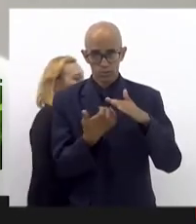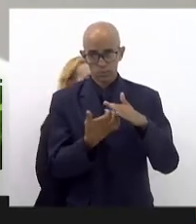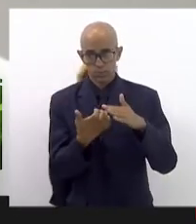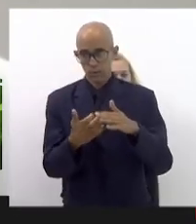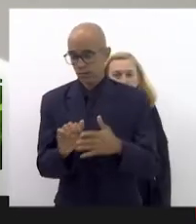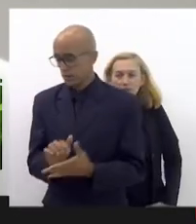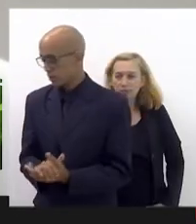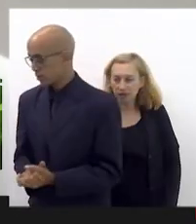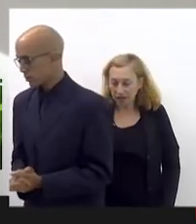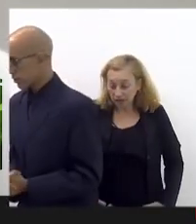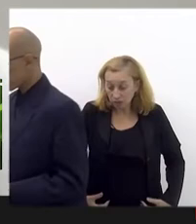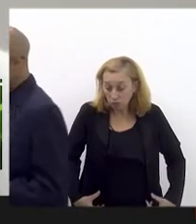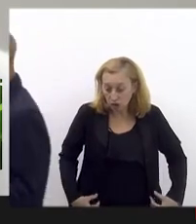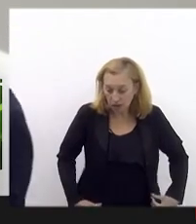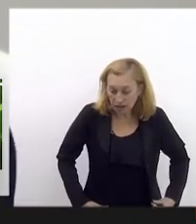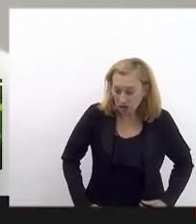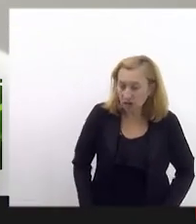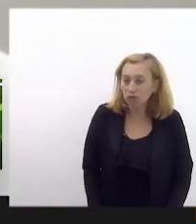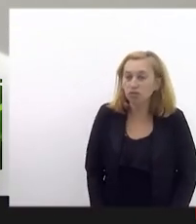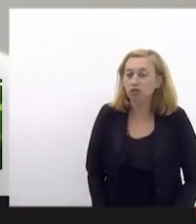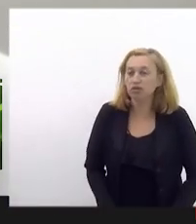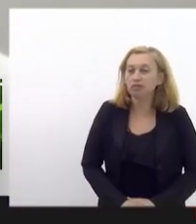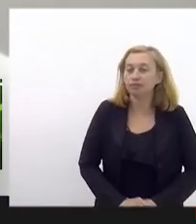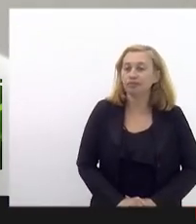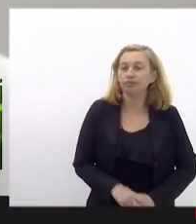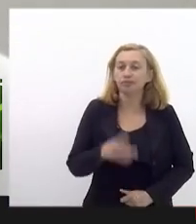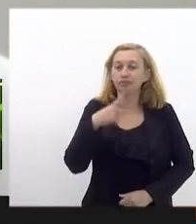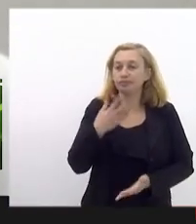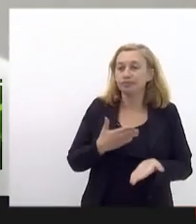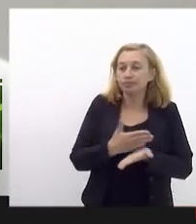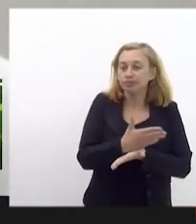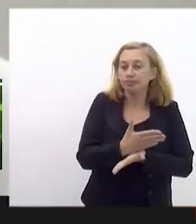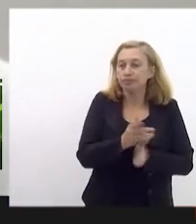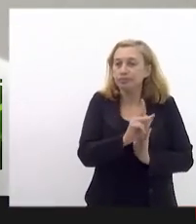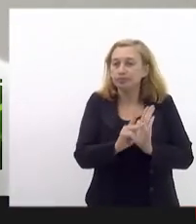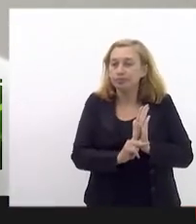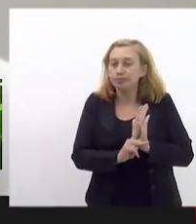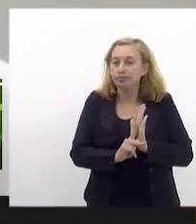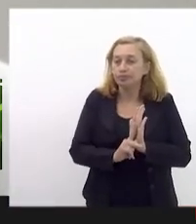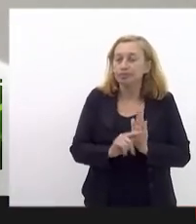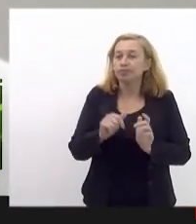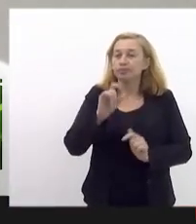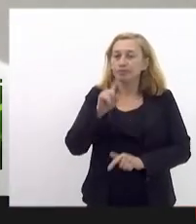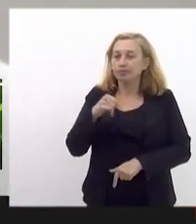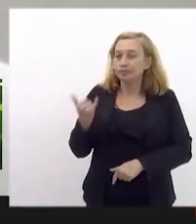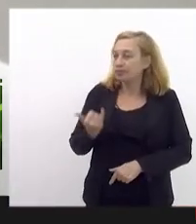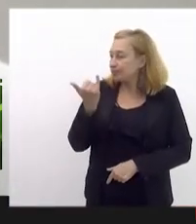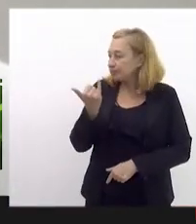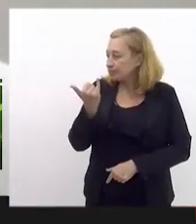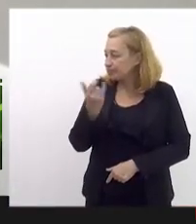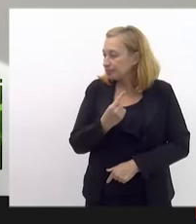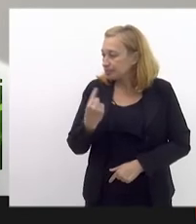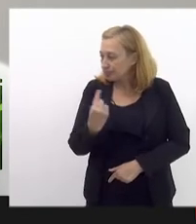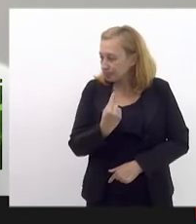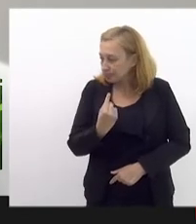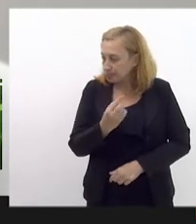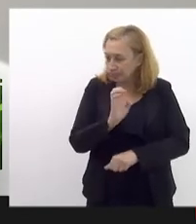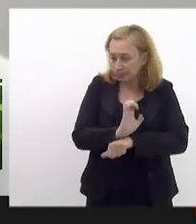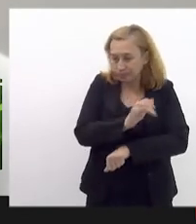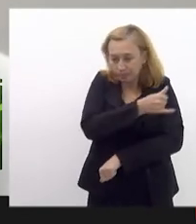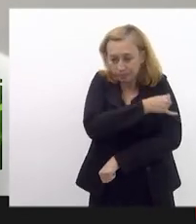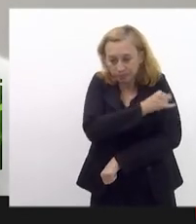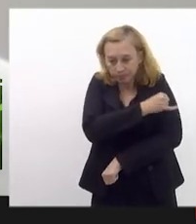setor industrial, eu queria dizer que a aprovação desse projeto de lei 278 é de grande importância para o sistema de inovação do Estado do Rio de